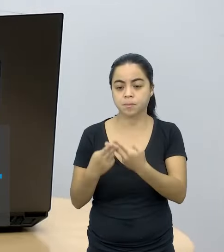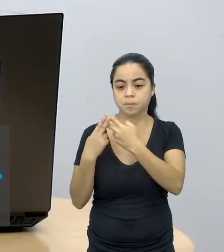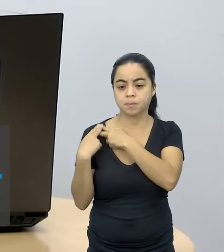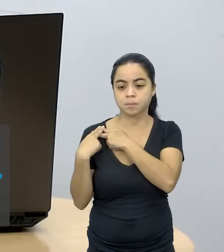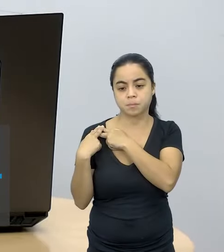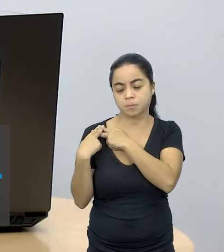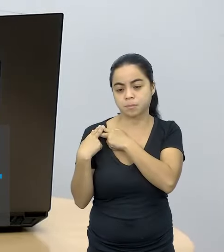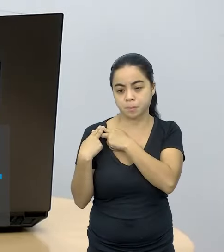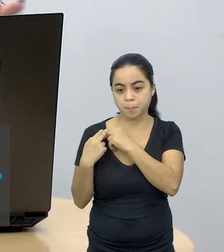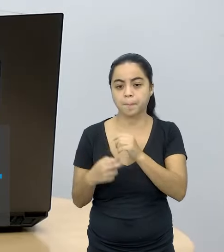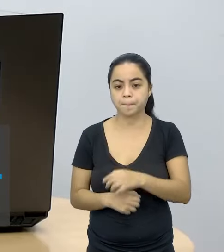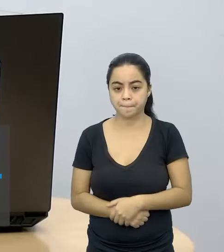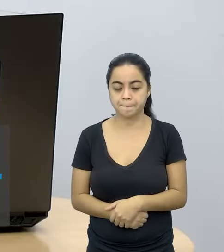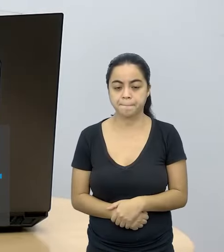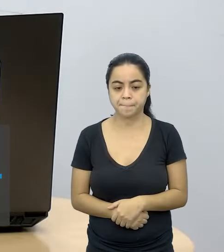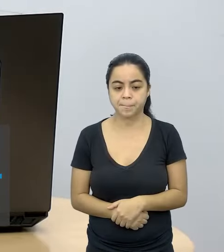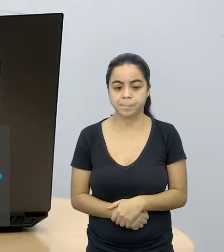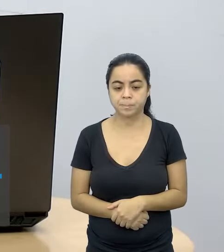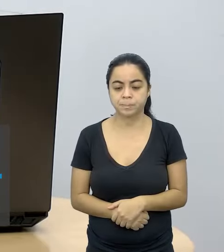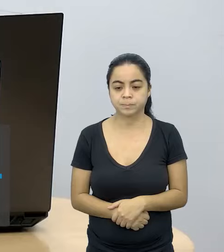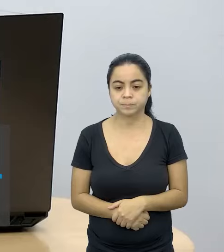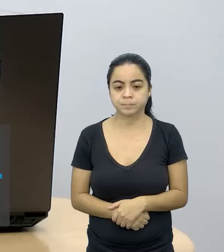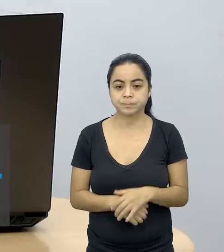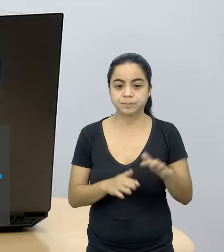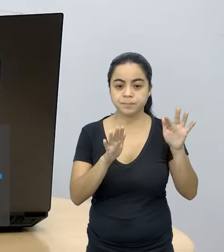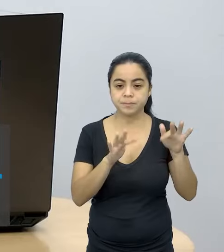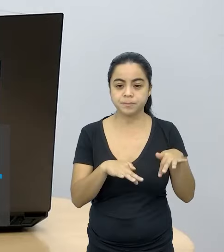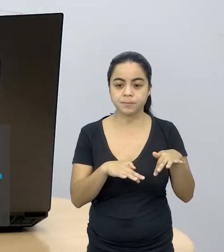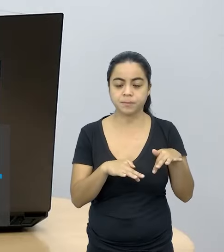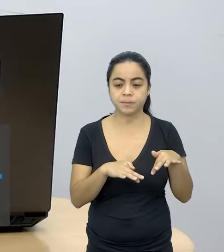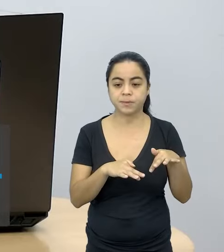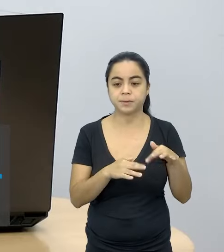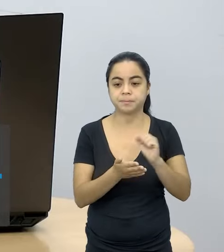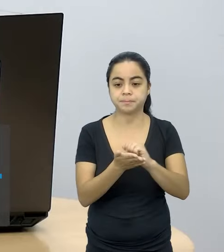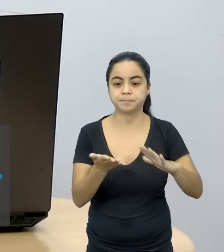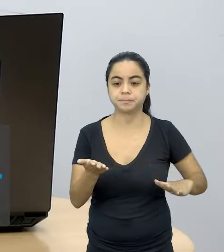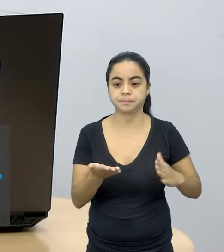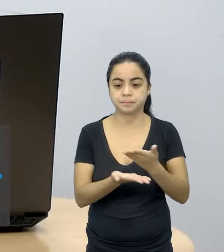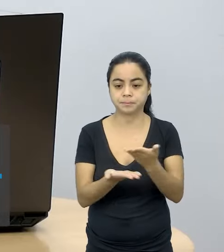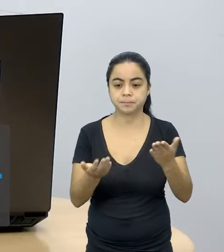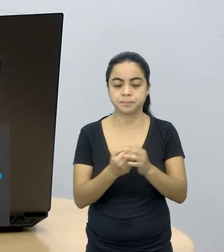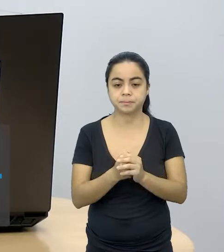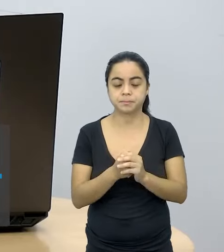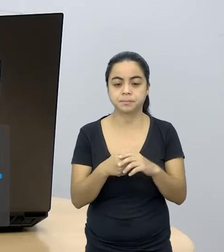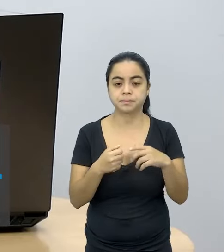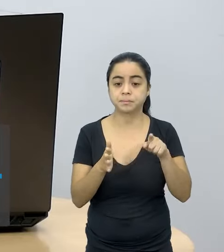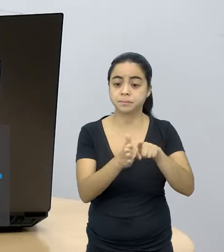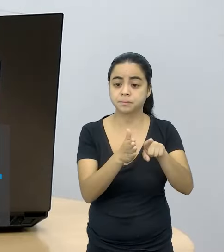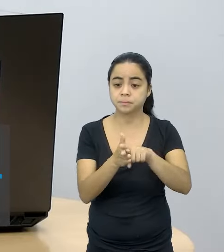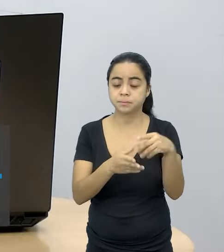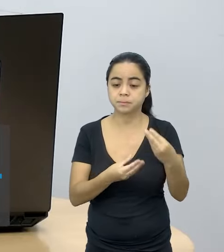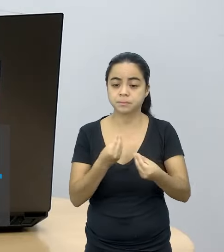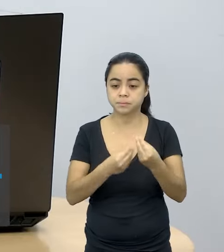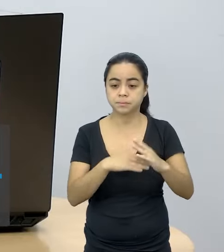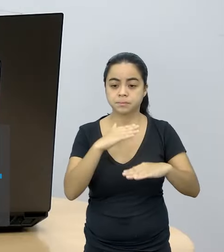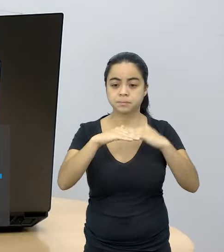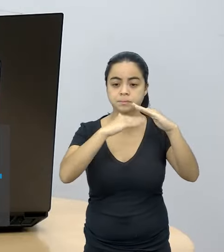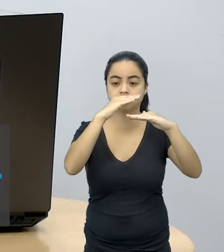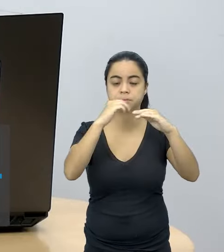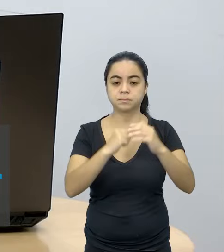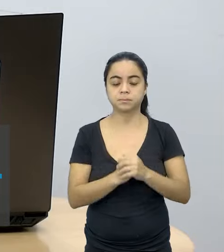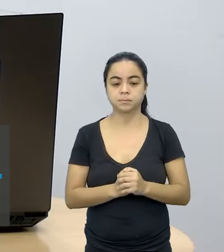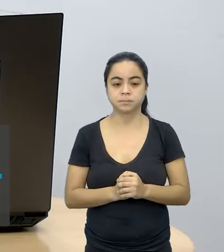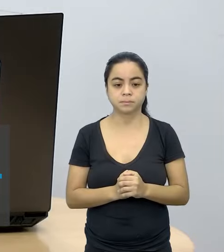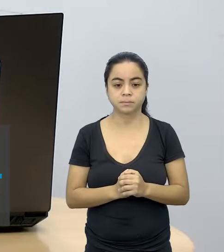responsável por alguma coisa aqui para estar finalizando a atividade deles. Então aí vai perguntar, como foi esse processo, né?